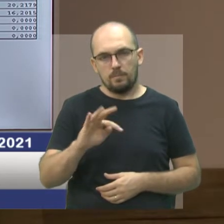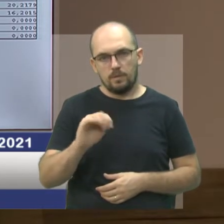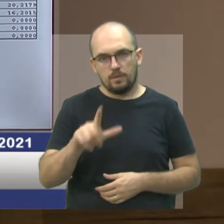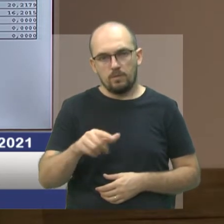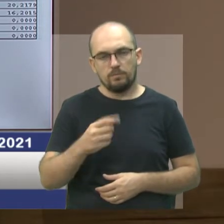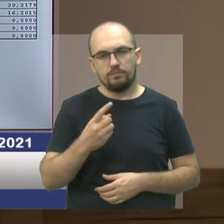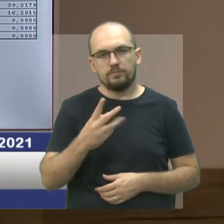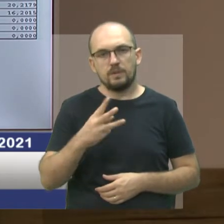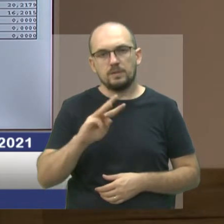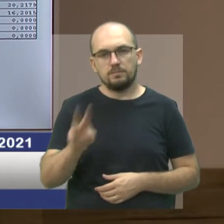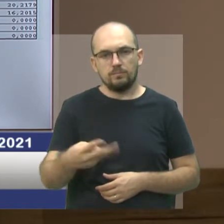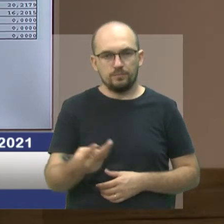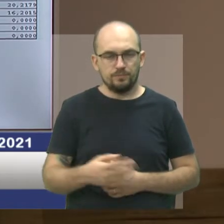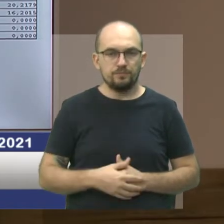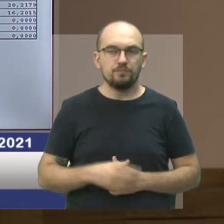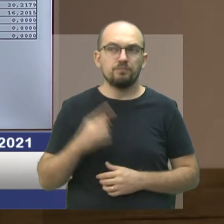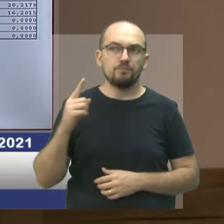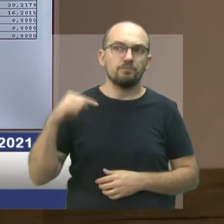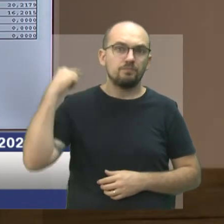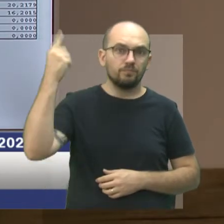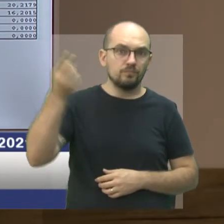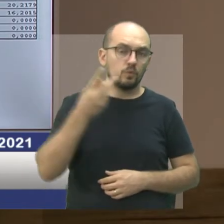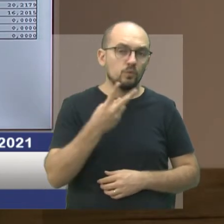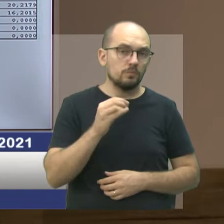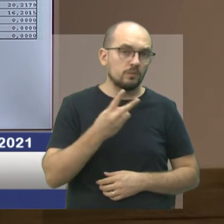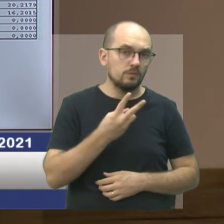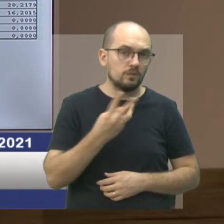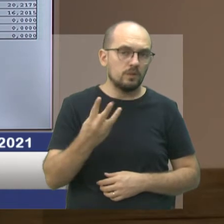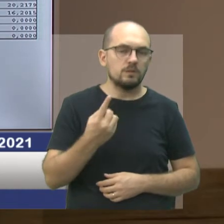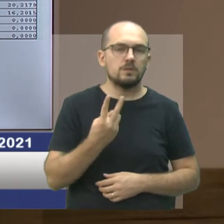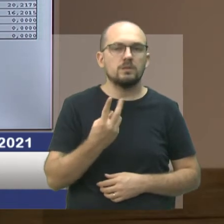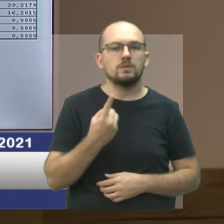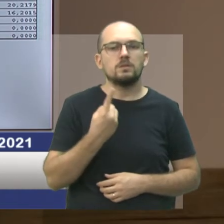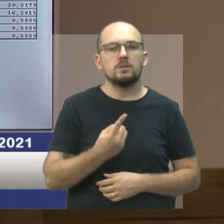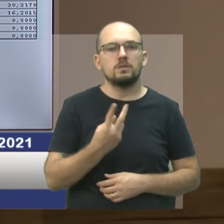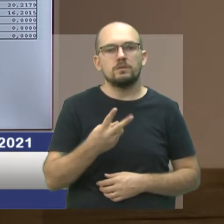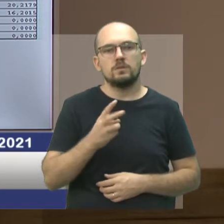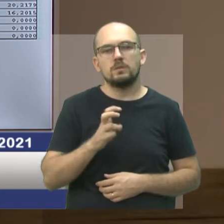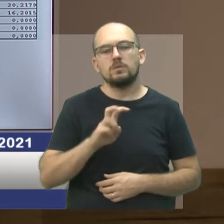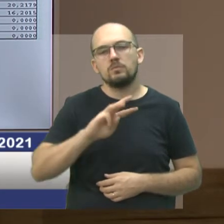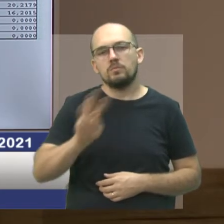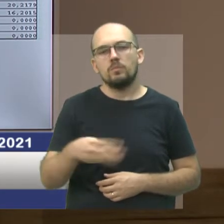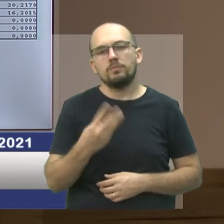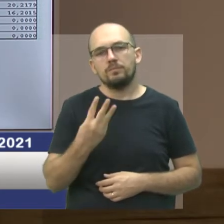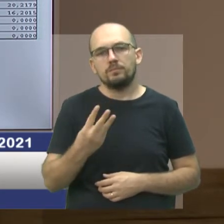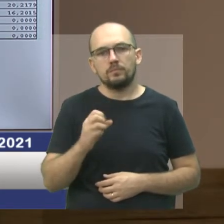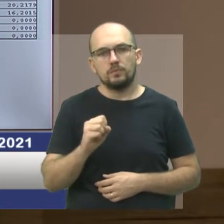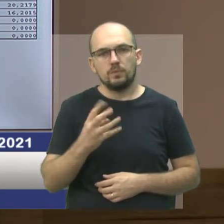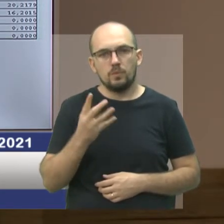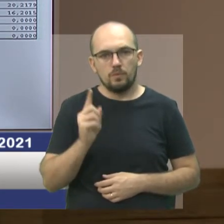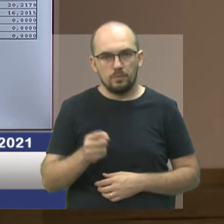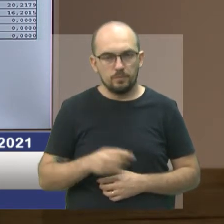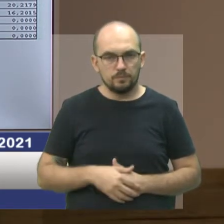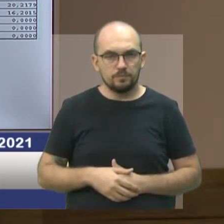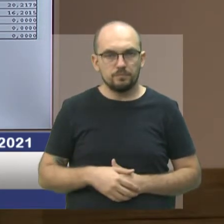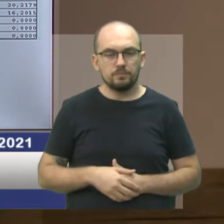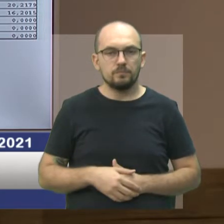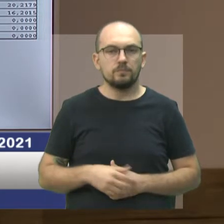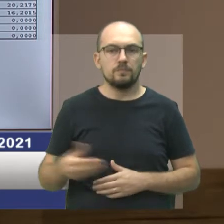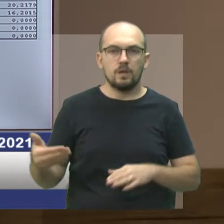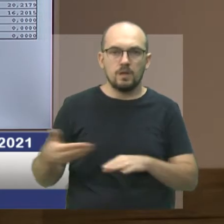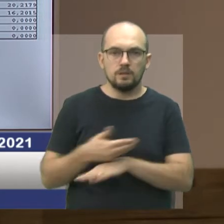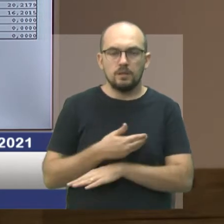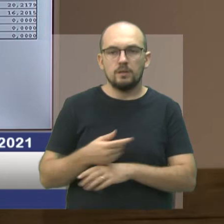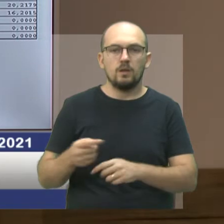841. Para 2023, 125 milhões 384 mil. Receitas de contribuições,